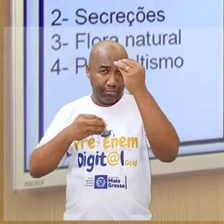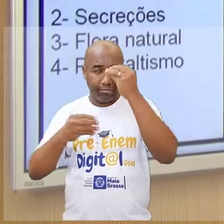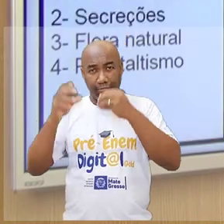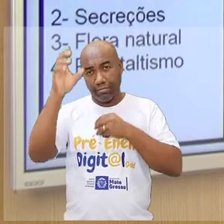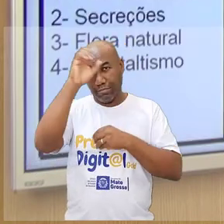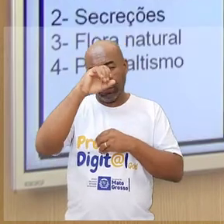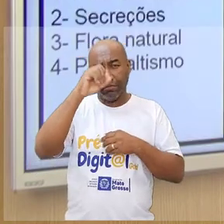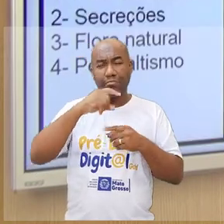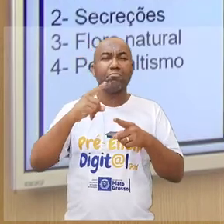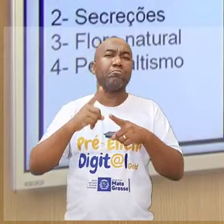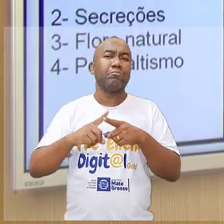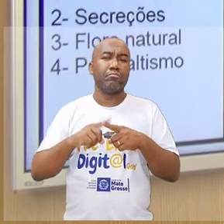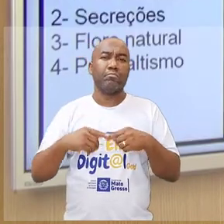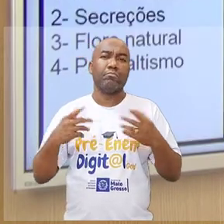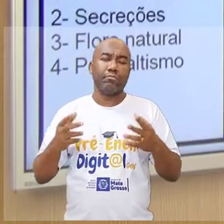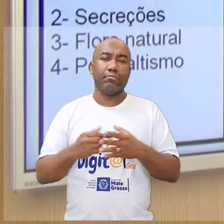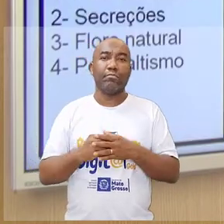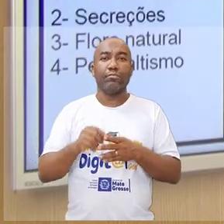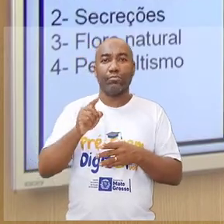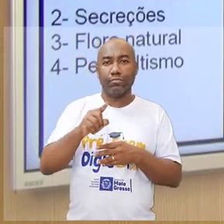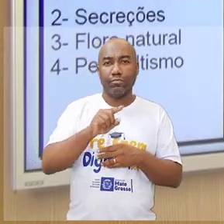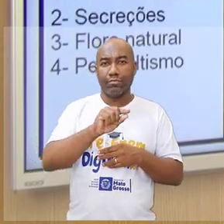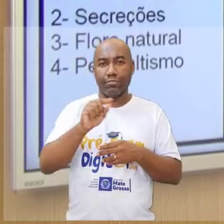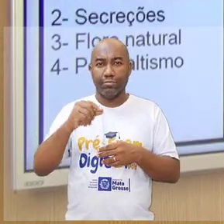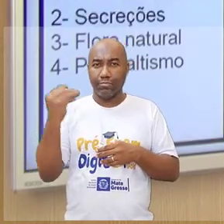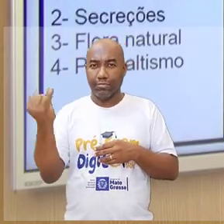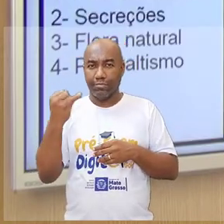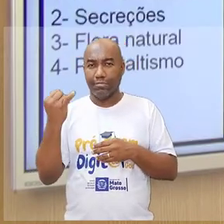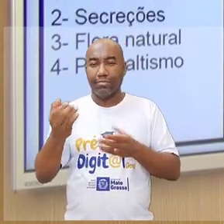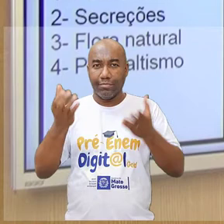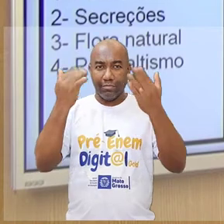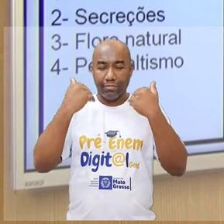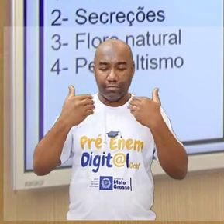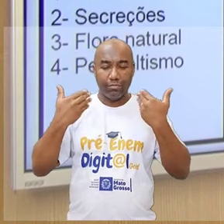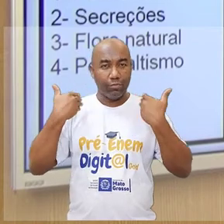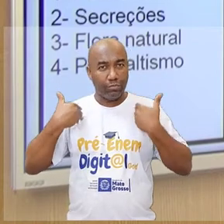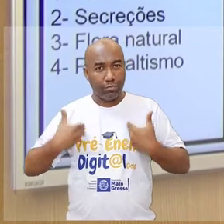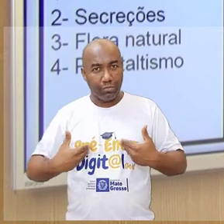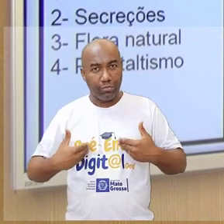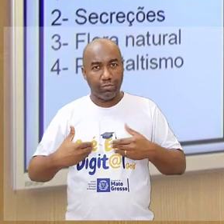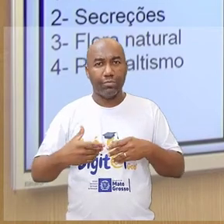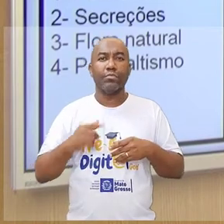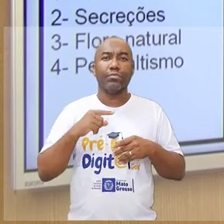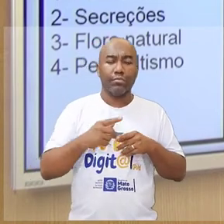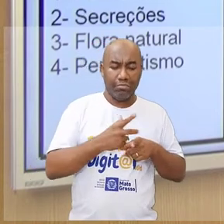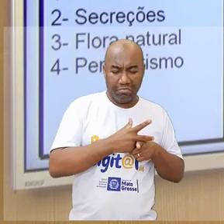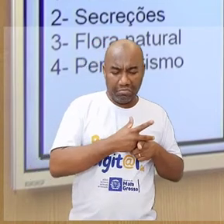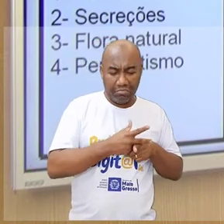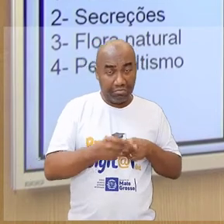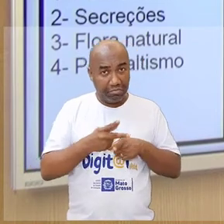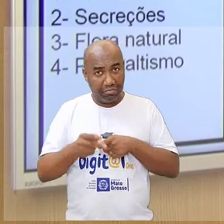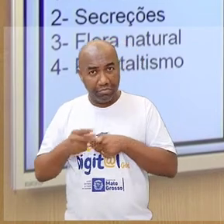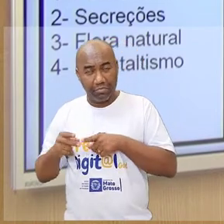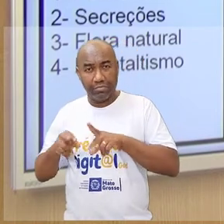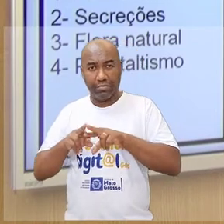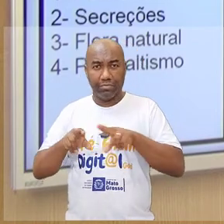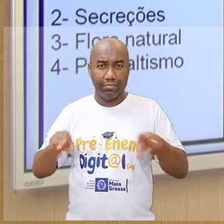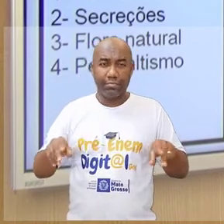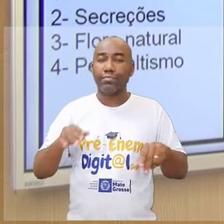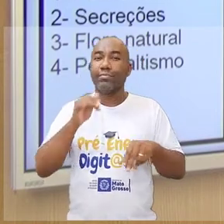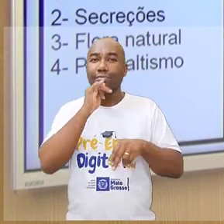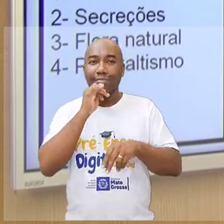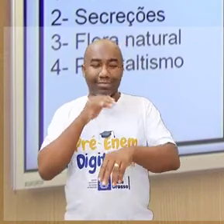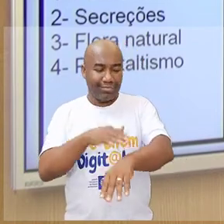informações? Porque nós temos processos de defesa que são bastante diferentes. A sua pele é